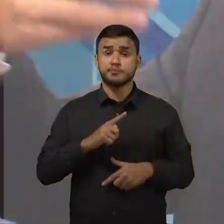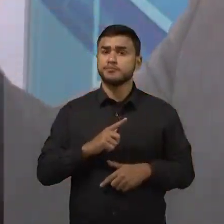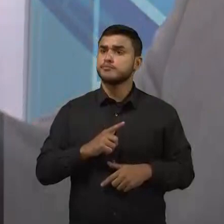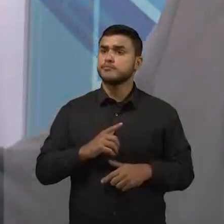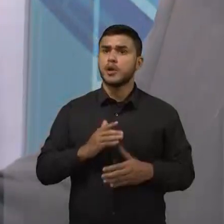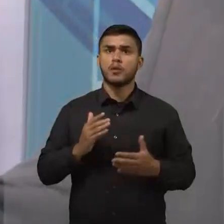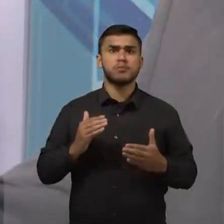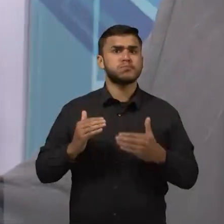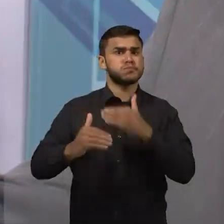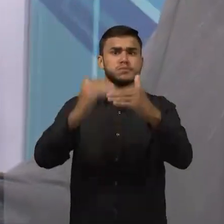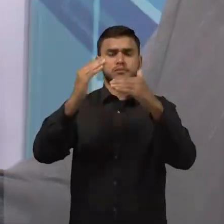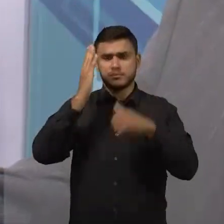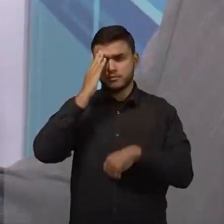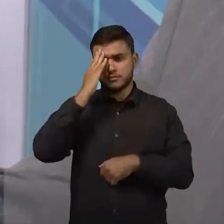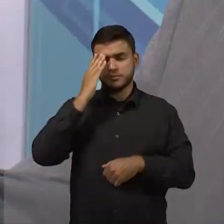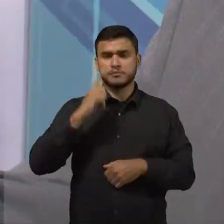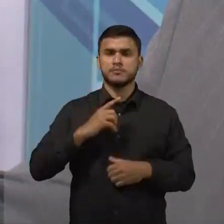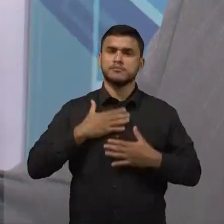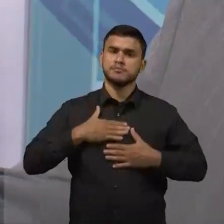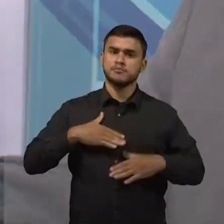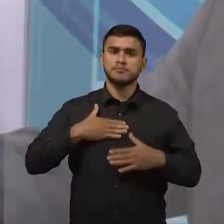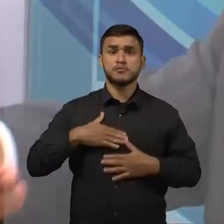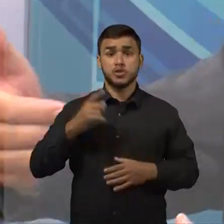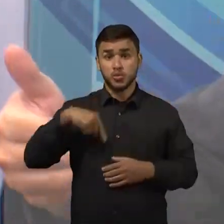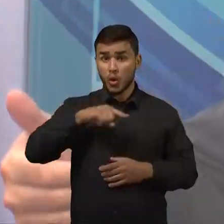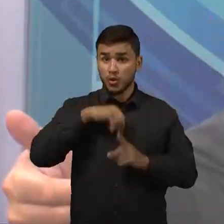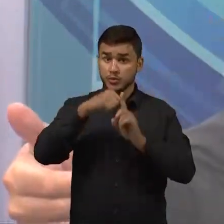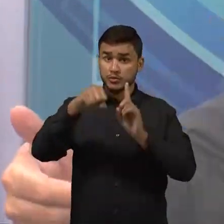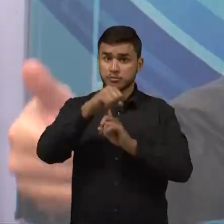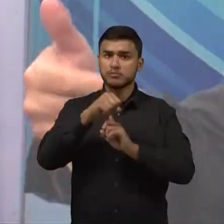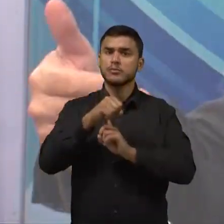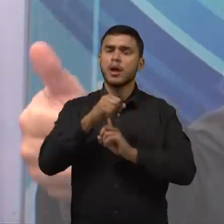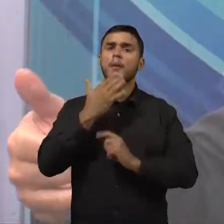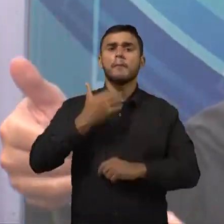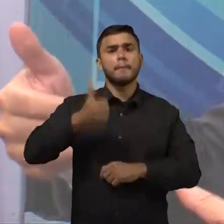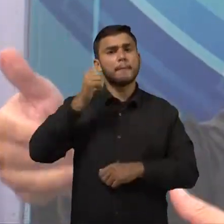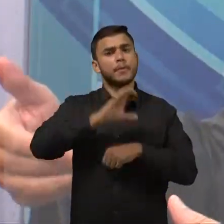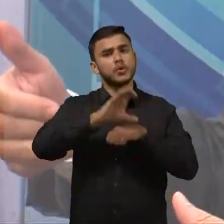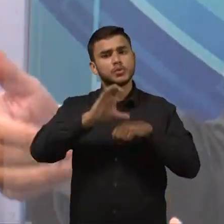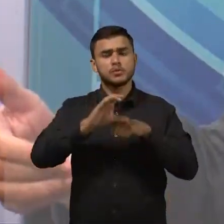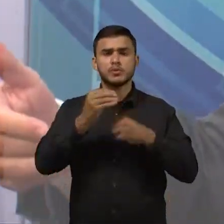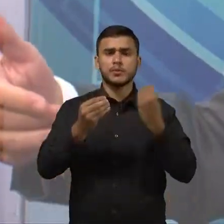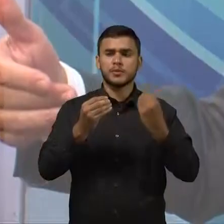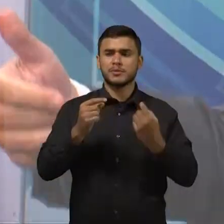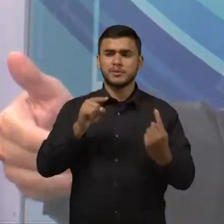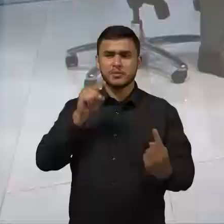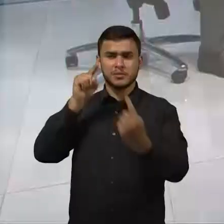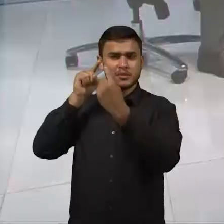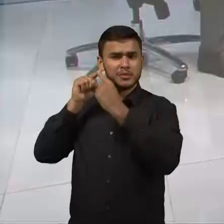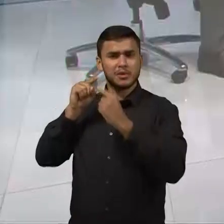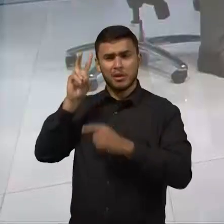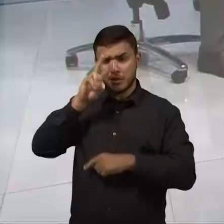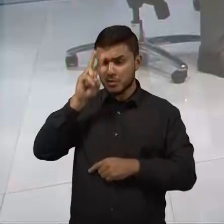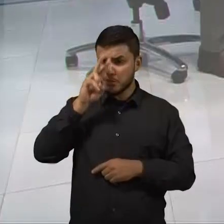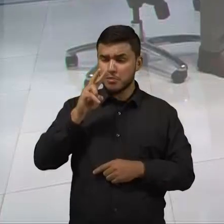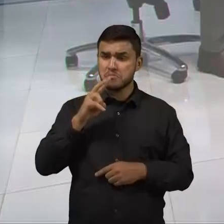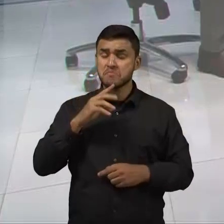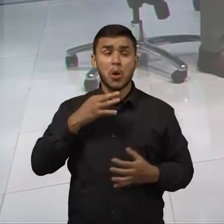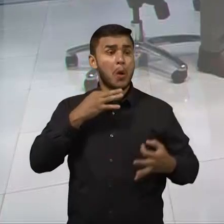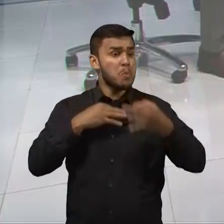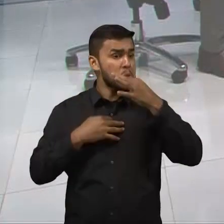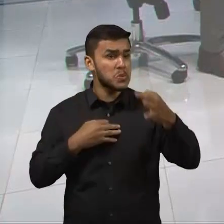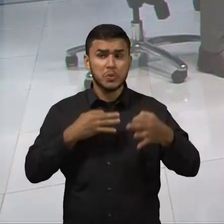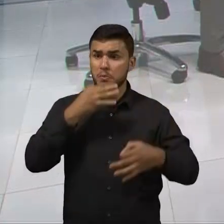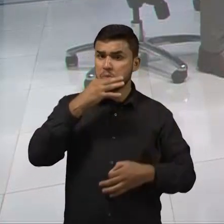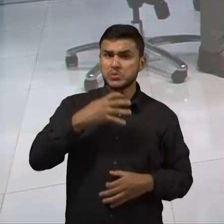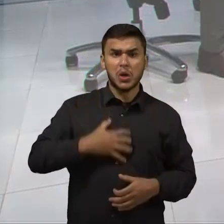um salto numa questão civilizatória nossa, ou então nós vamos voltar para tempos de barbaridade, onde a opinião